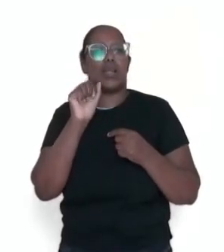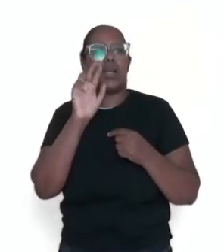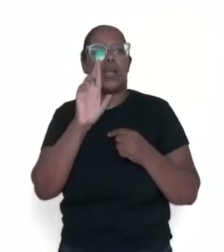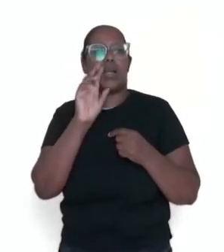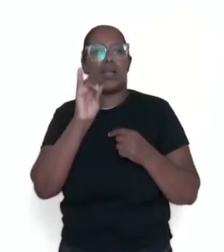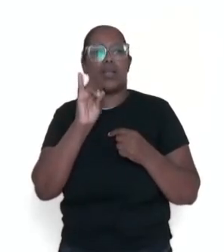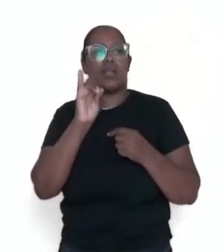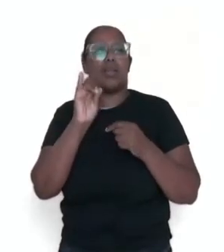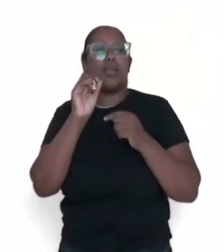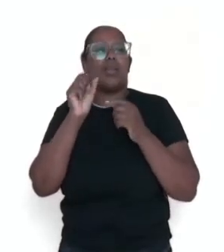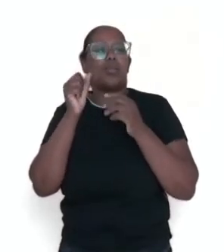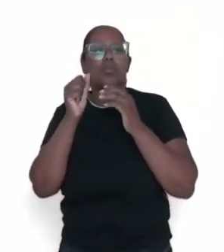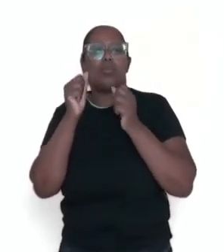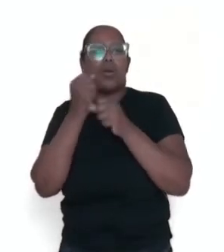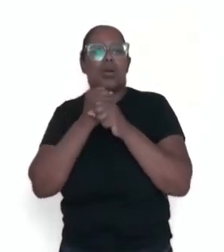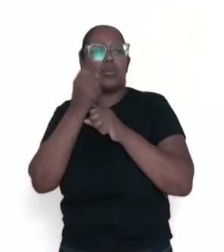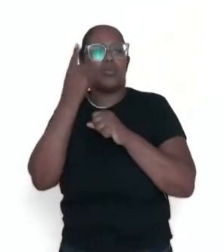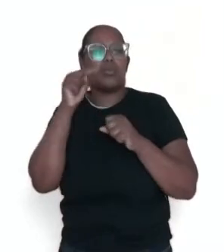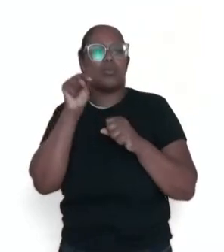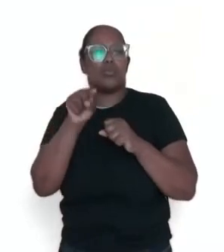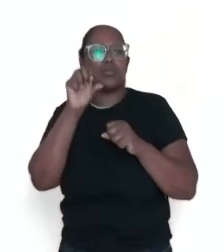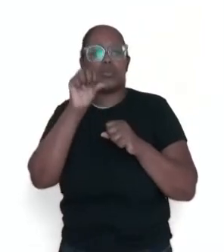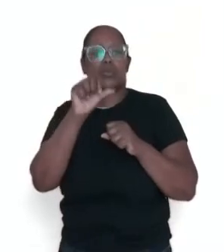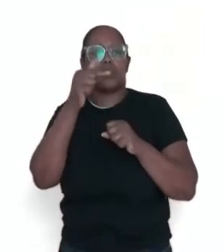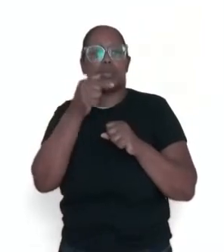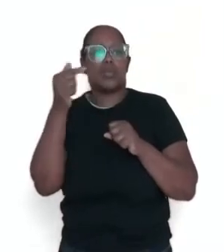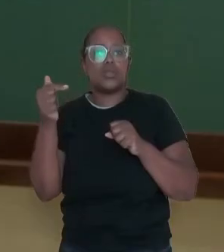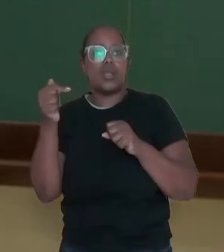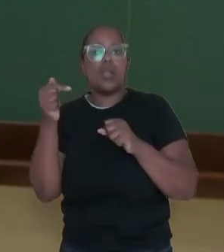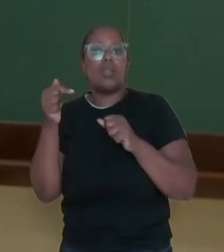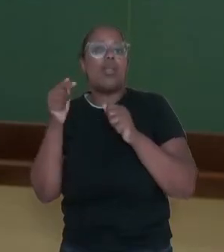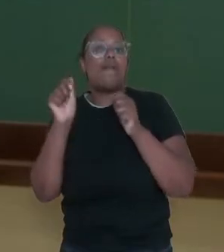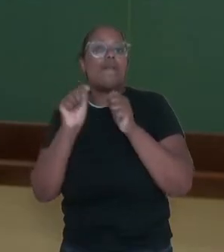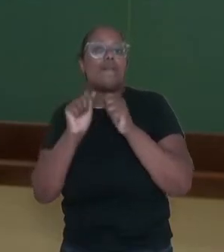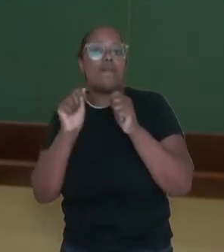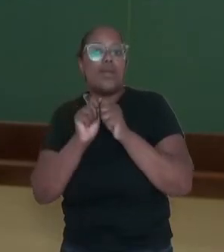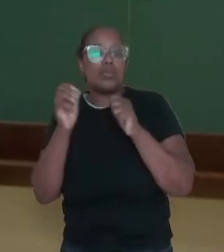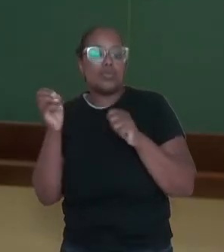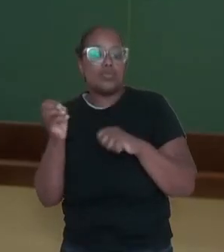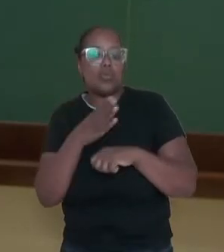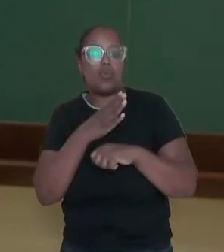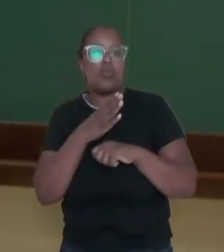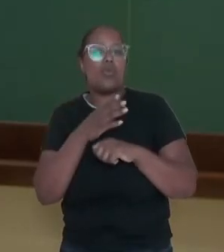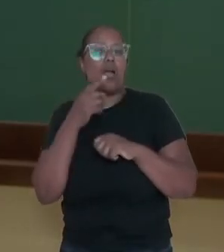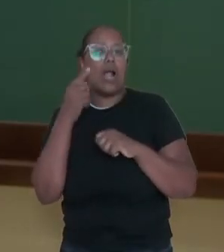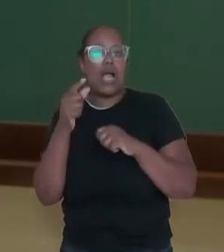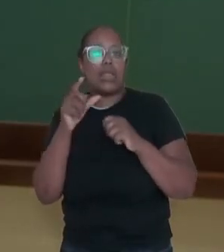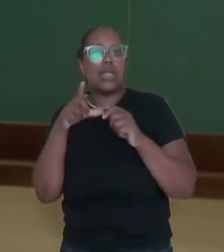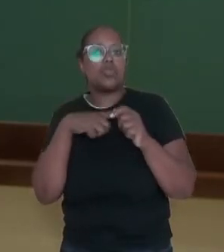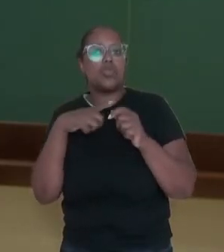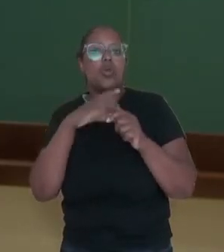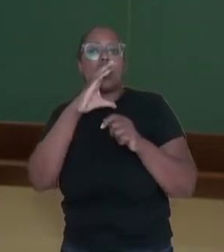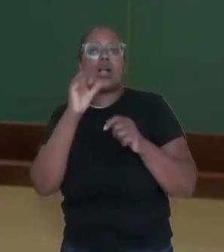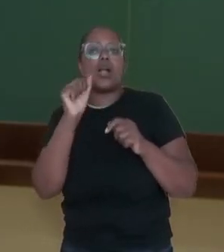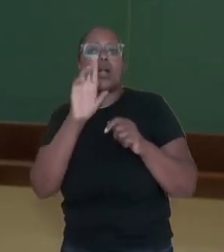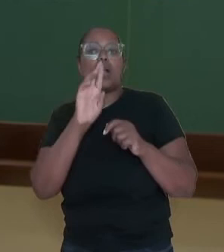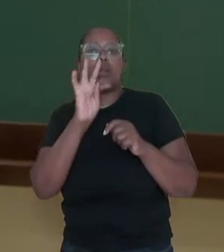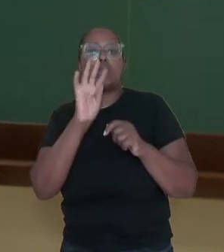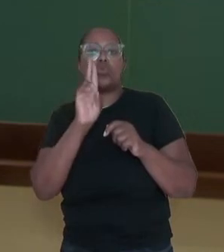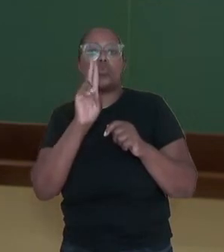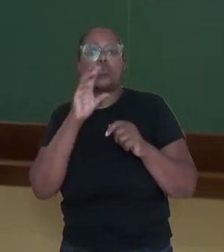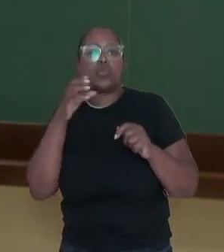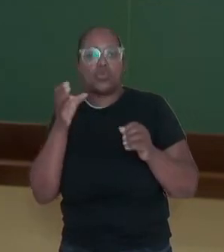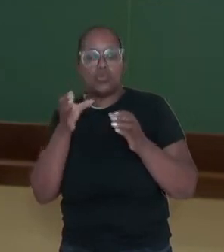lançou um console com cartuchos removíveis. Cada cartucho servia para um jogo, você